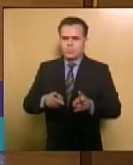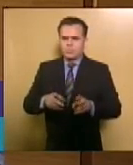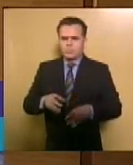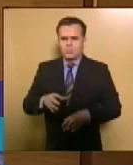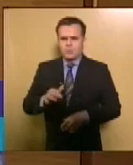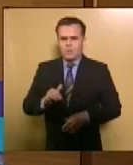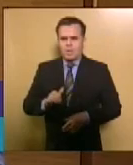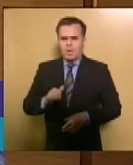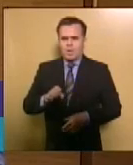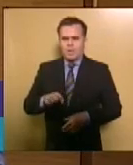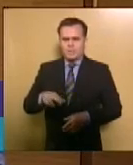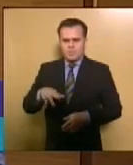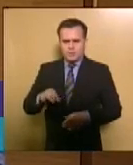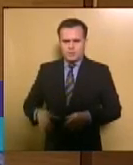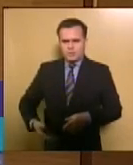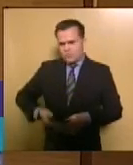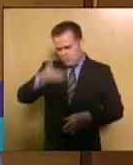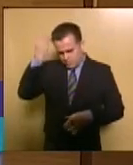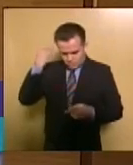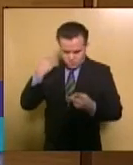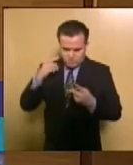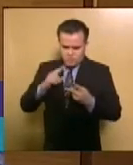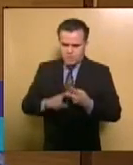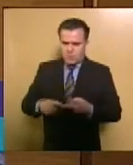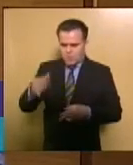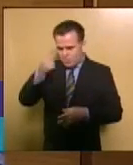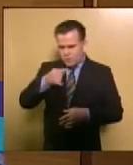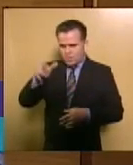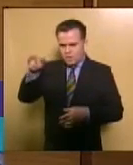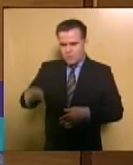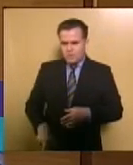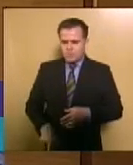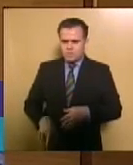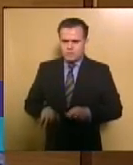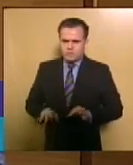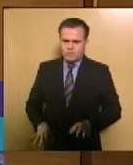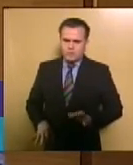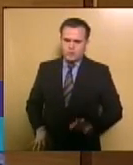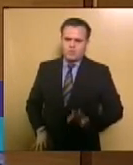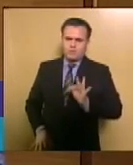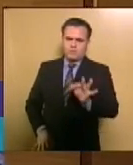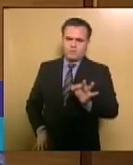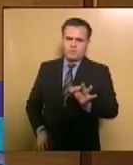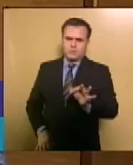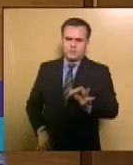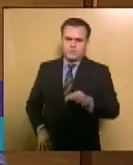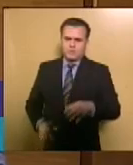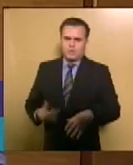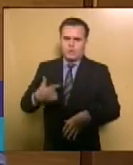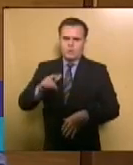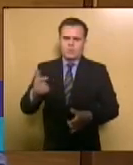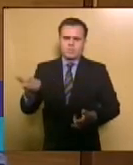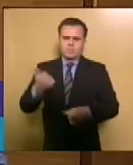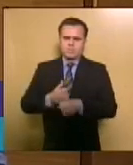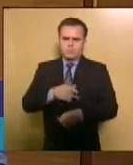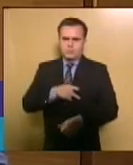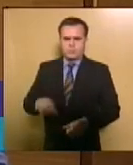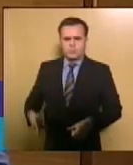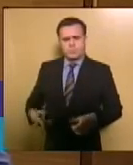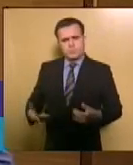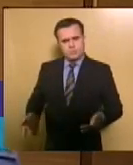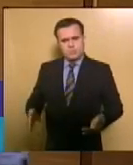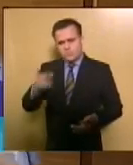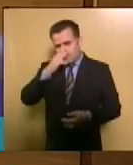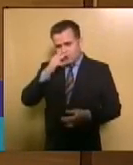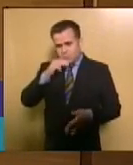Cunha temer como inocente Será que lá na frente a gente vai ter que ter beiram e Marcola para Presidente